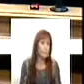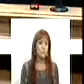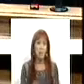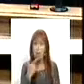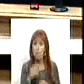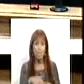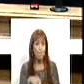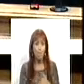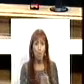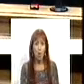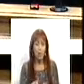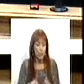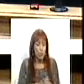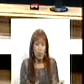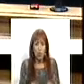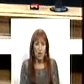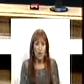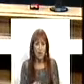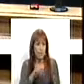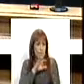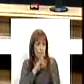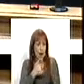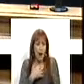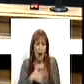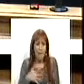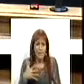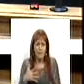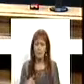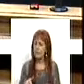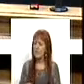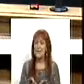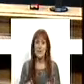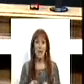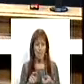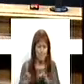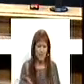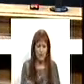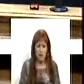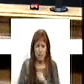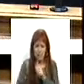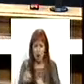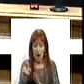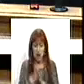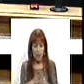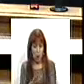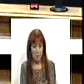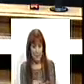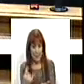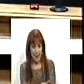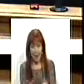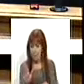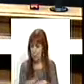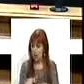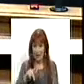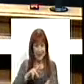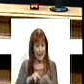não realização de um projeto de parentalidade. Assim, de modo a aperfeiçoar o regime atualmente em vigor